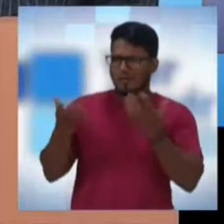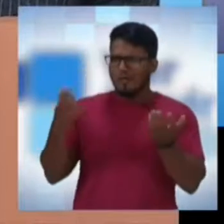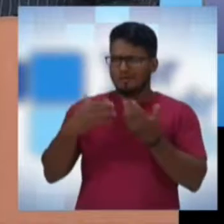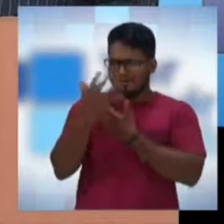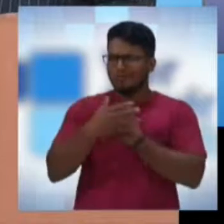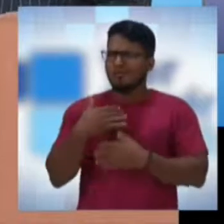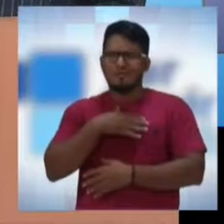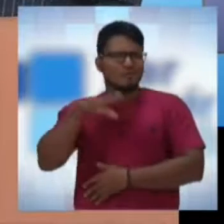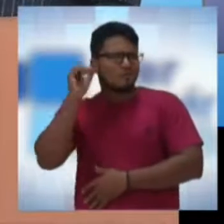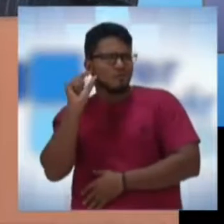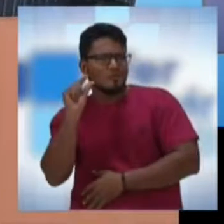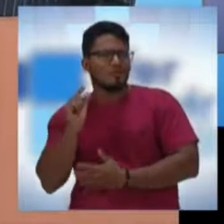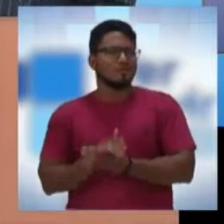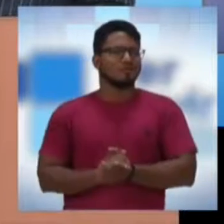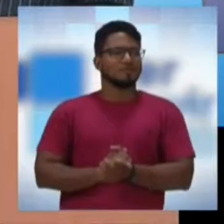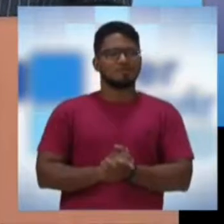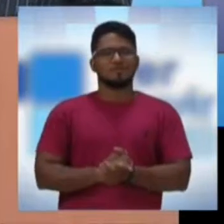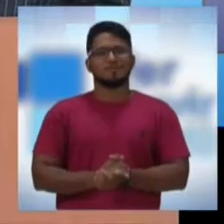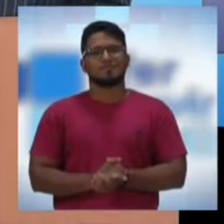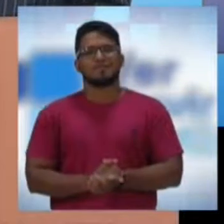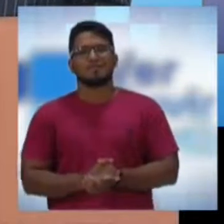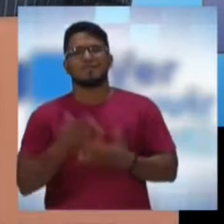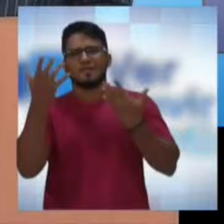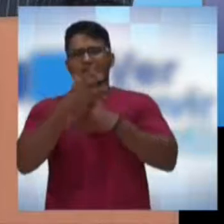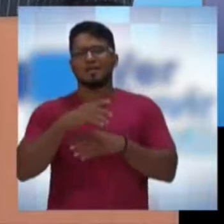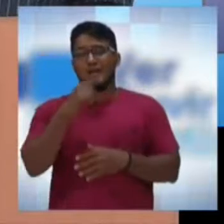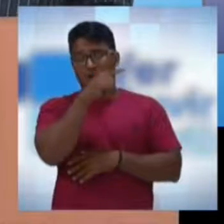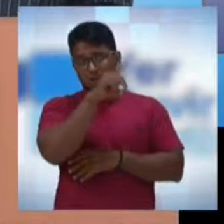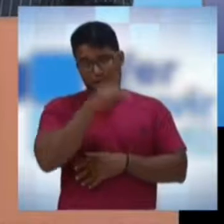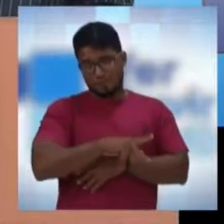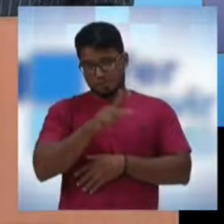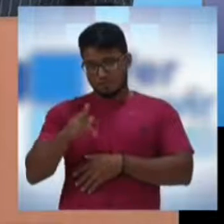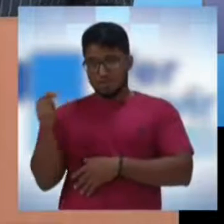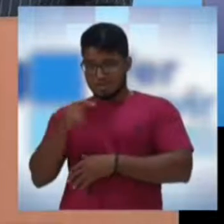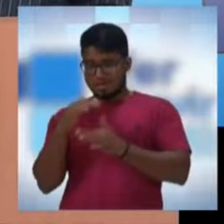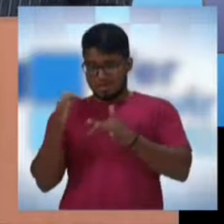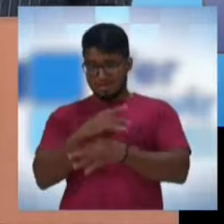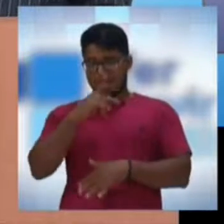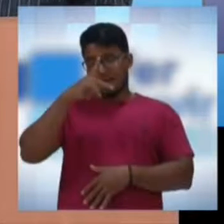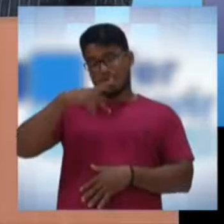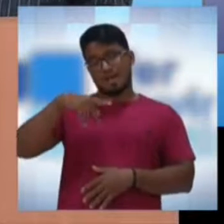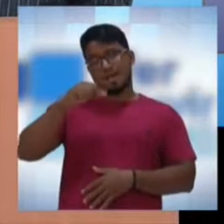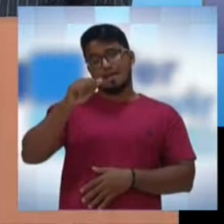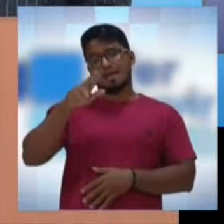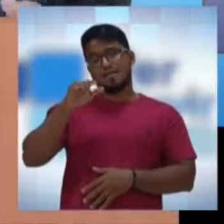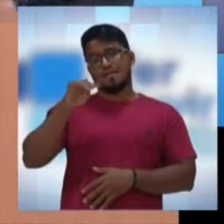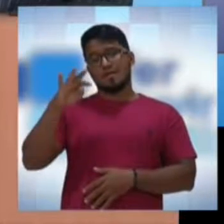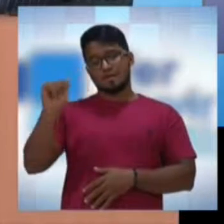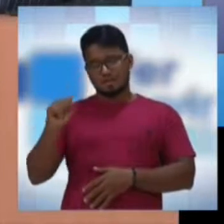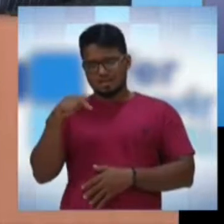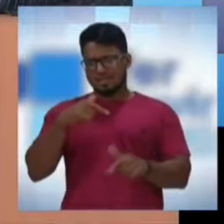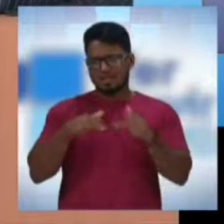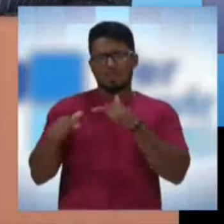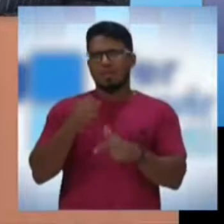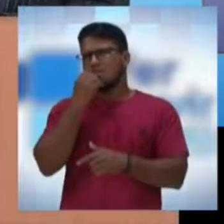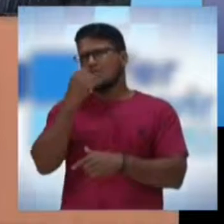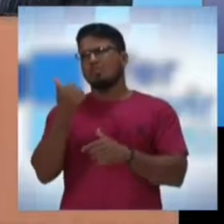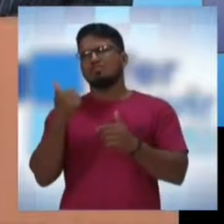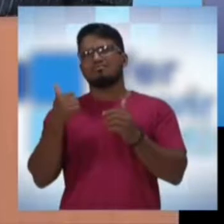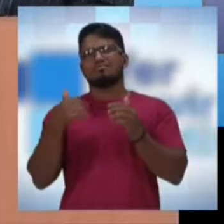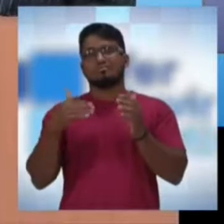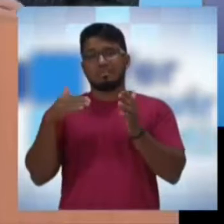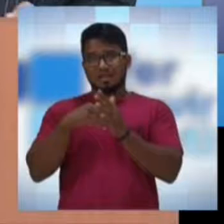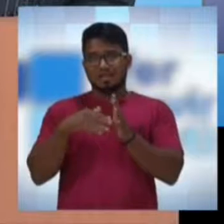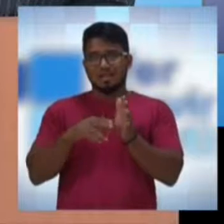tocar? Vamos sim. Tocar a Francisca Josefa, ela que é da cidade de Paulistana, como já falou, trabalhou durante um bom tempo